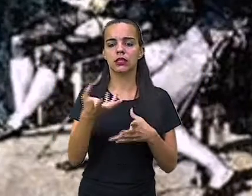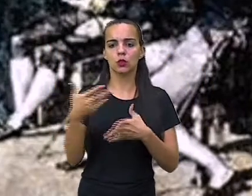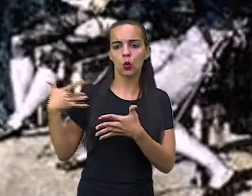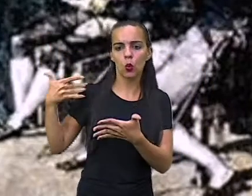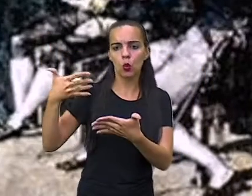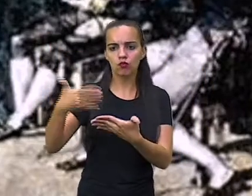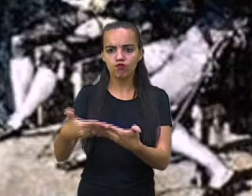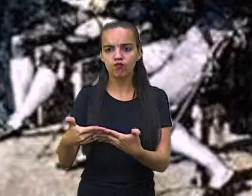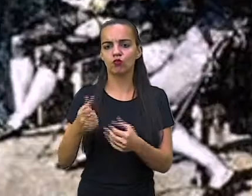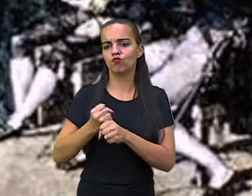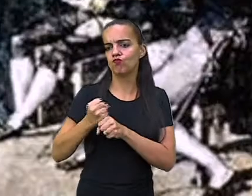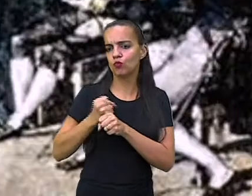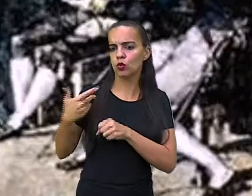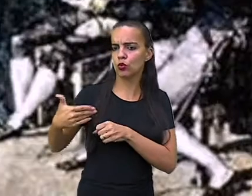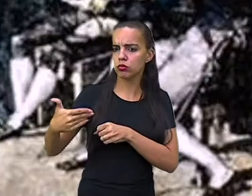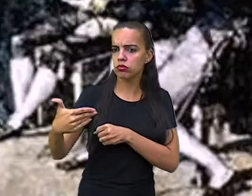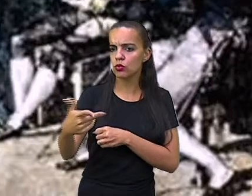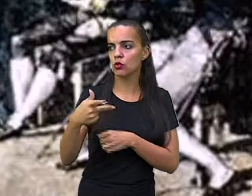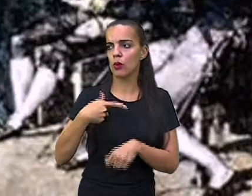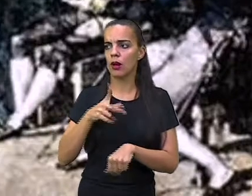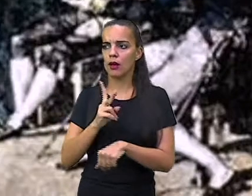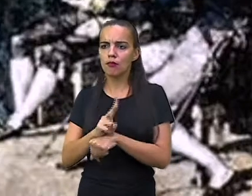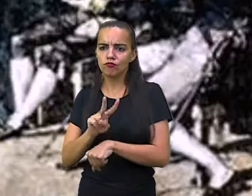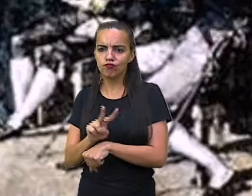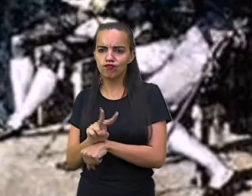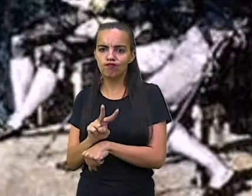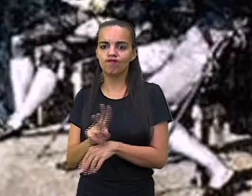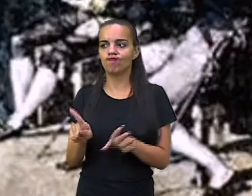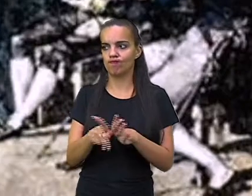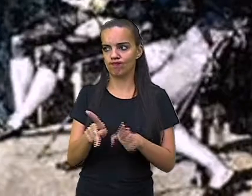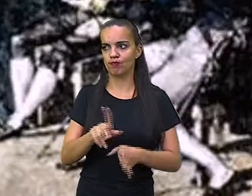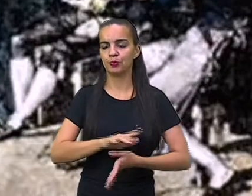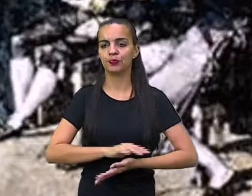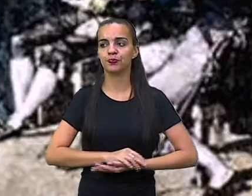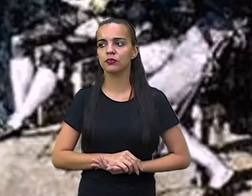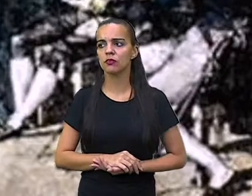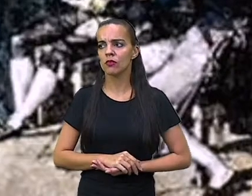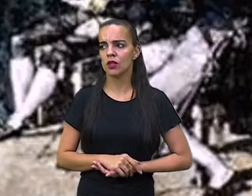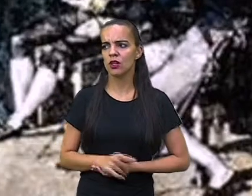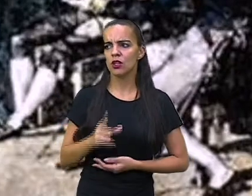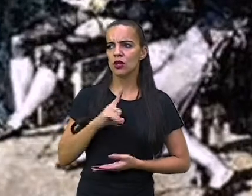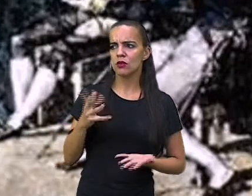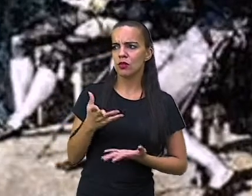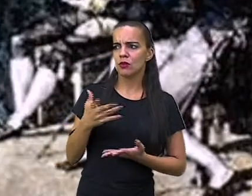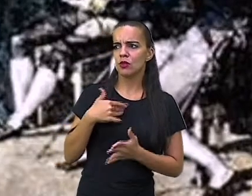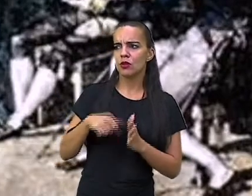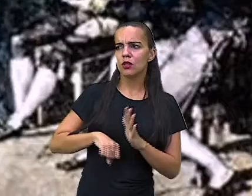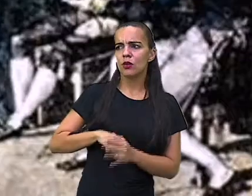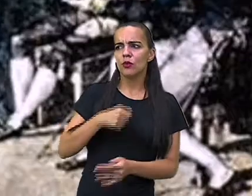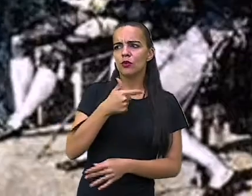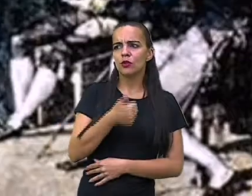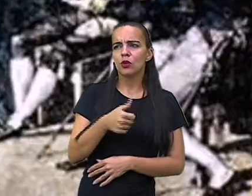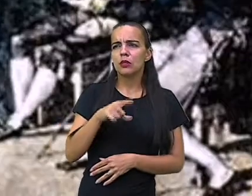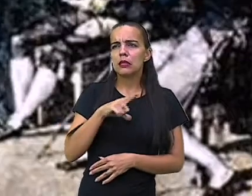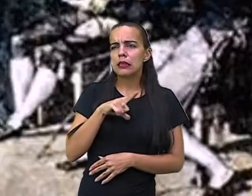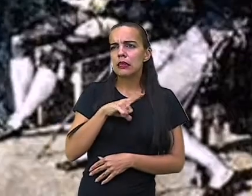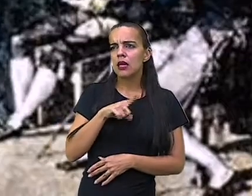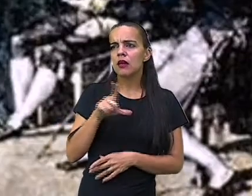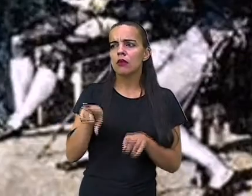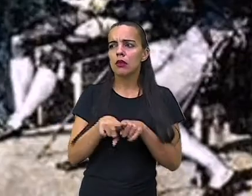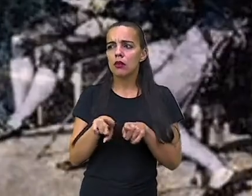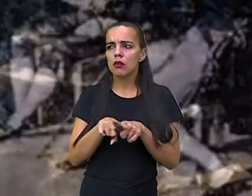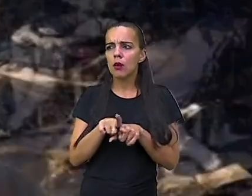Tal iniciativa ganharia o nome de Santa Aliança. Luís XVIII governou até o fim de sua